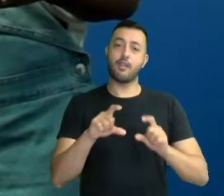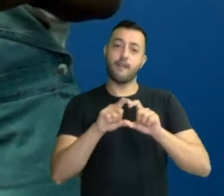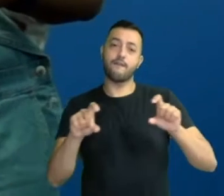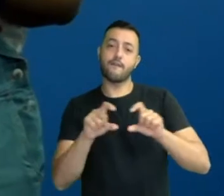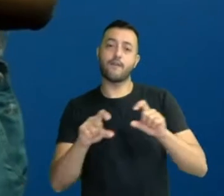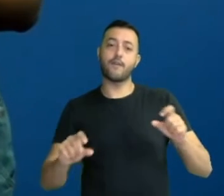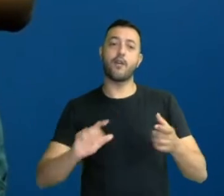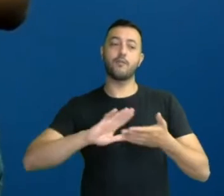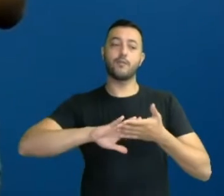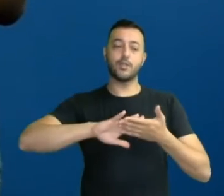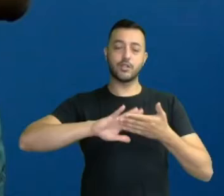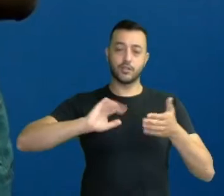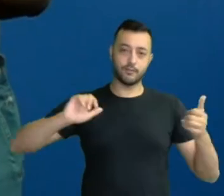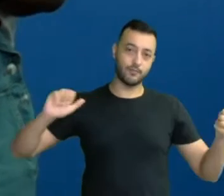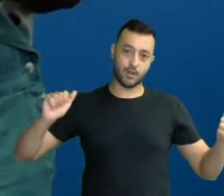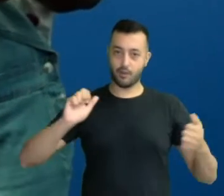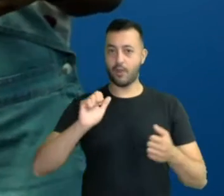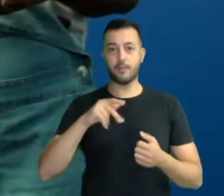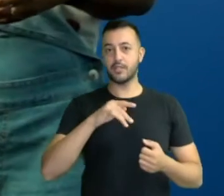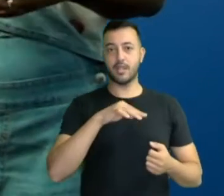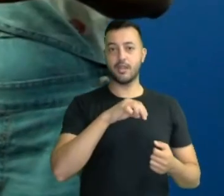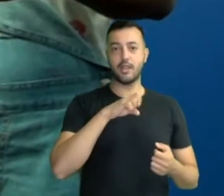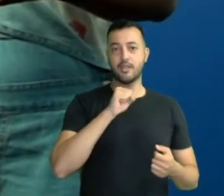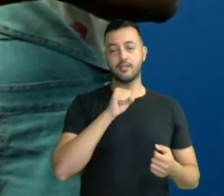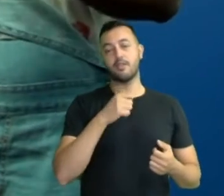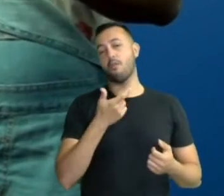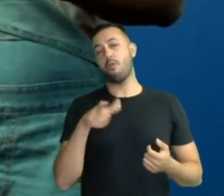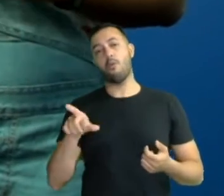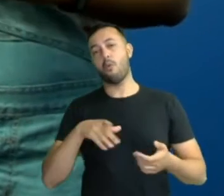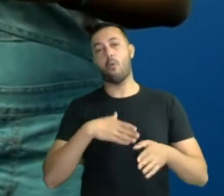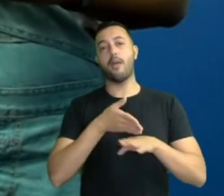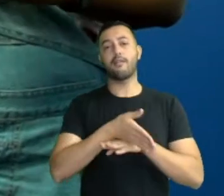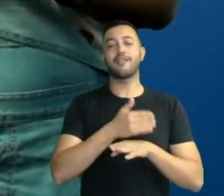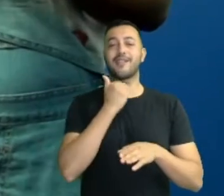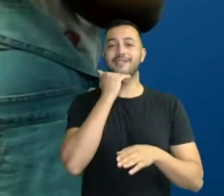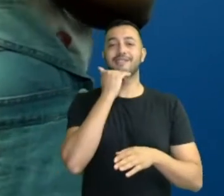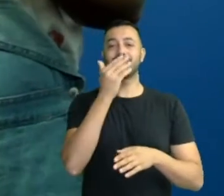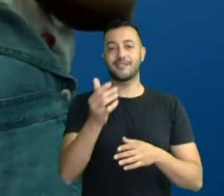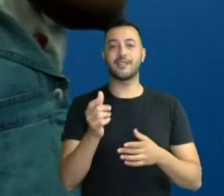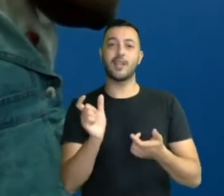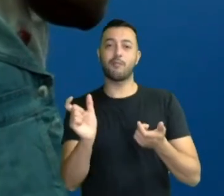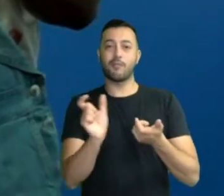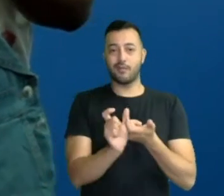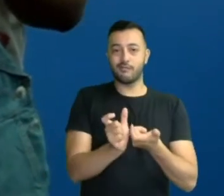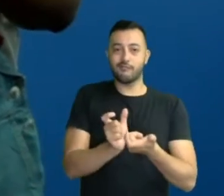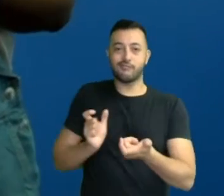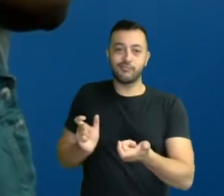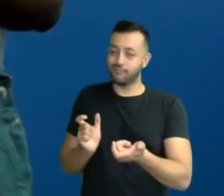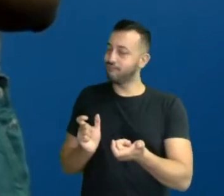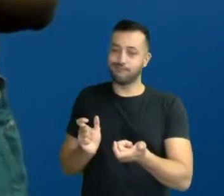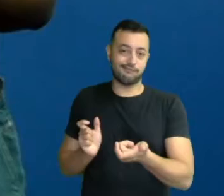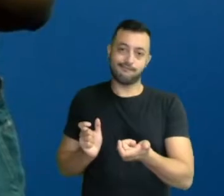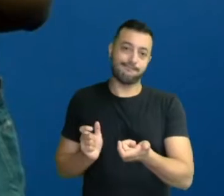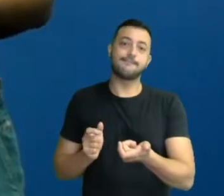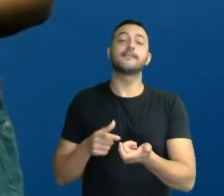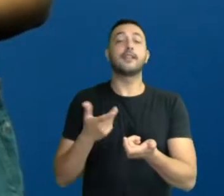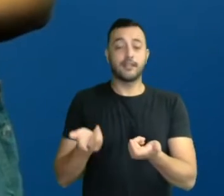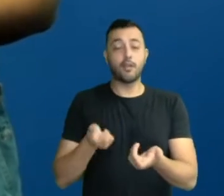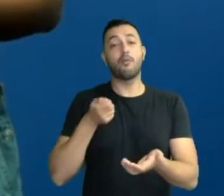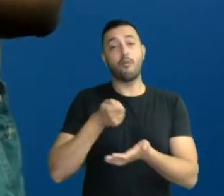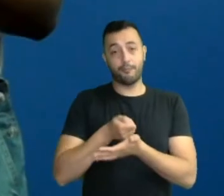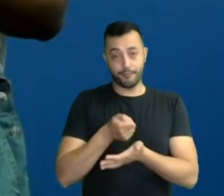espanhol abstener ou adentrar sem o pronome. Eles são pronominais